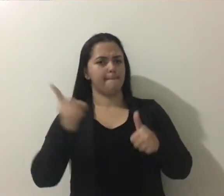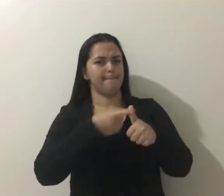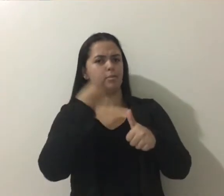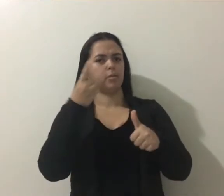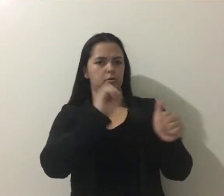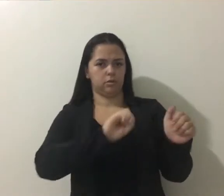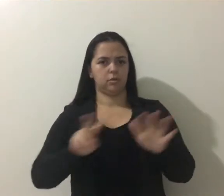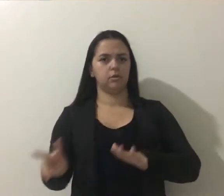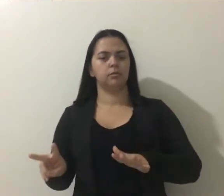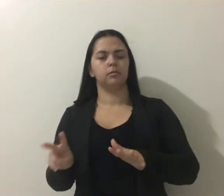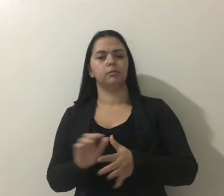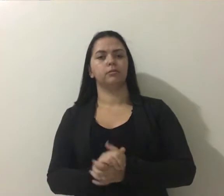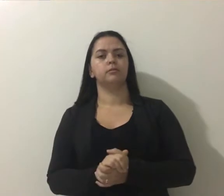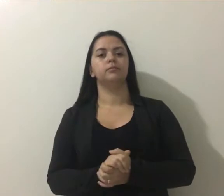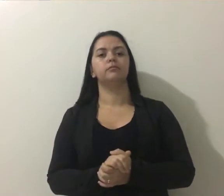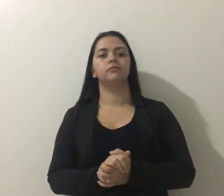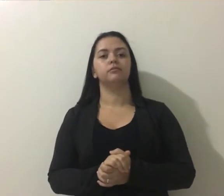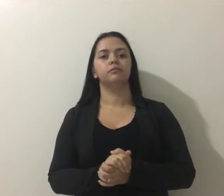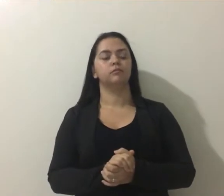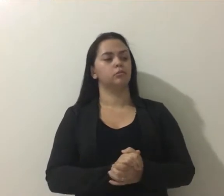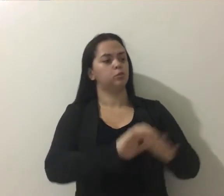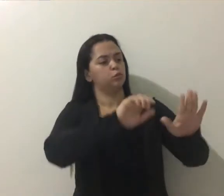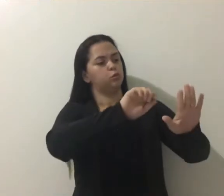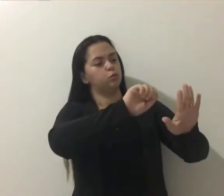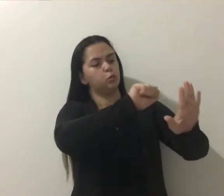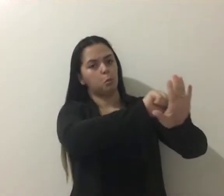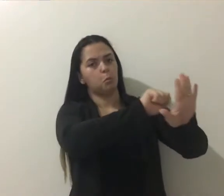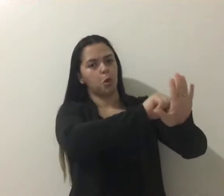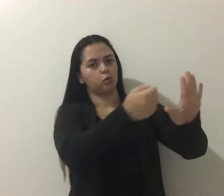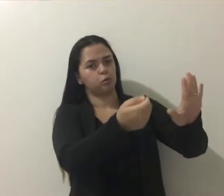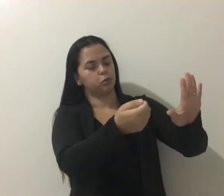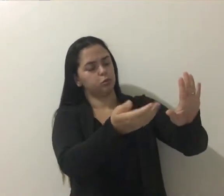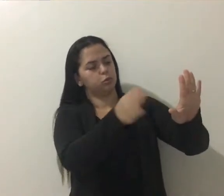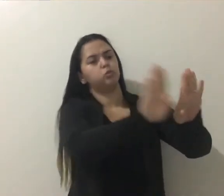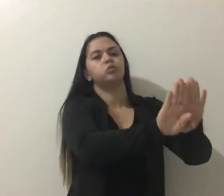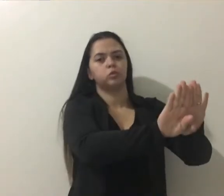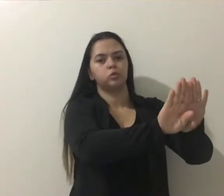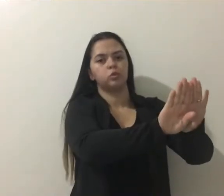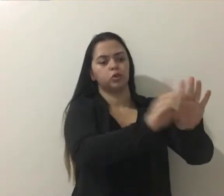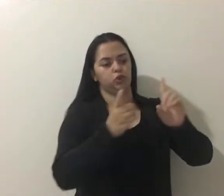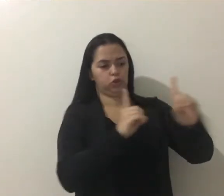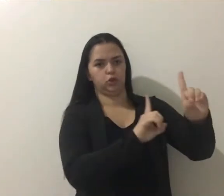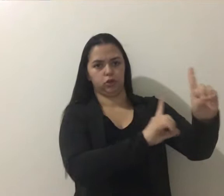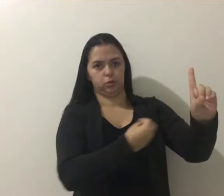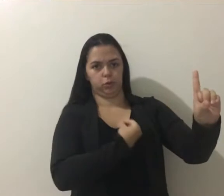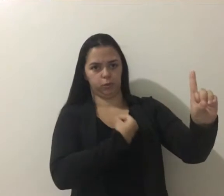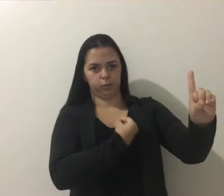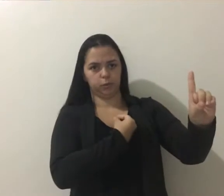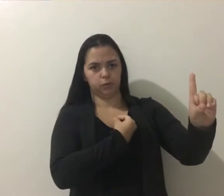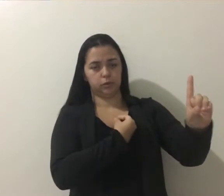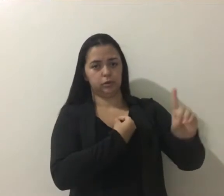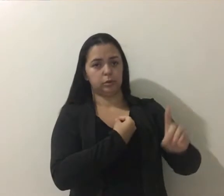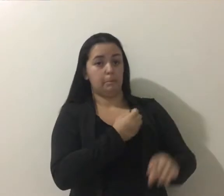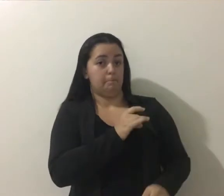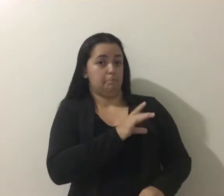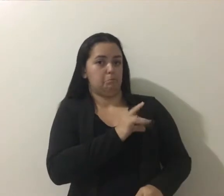semana, estando trancadas as portas da casa onde estavam os discípulos, com medo dos